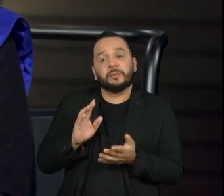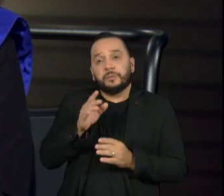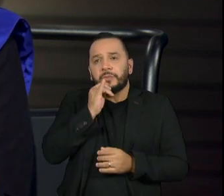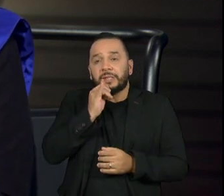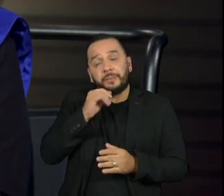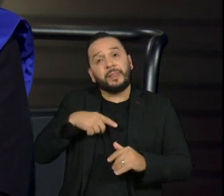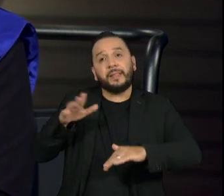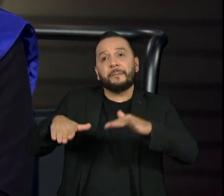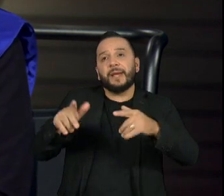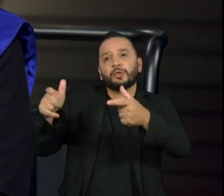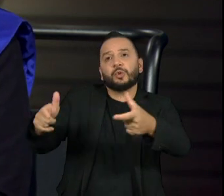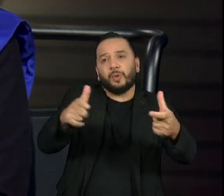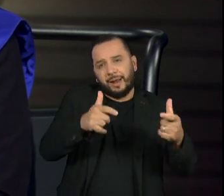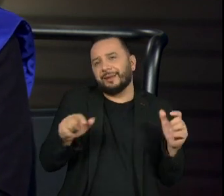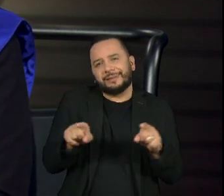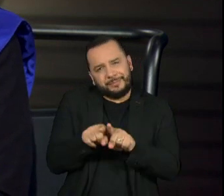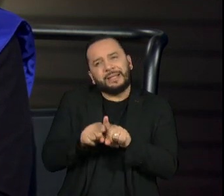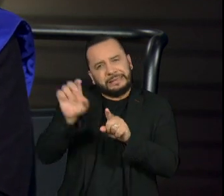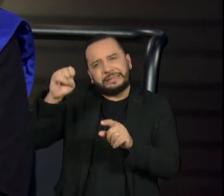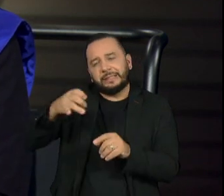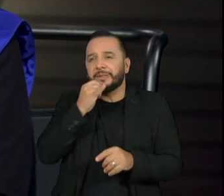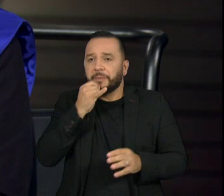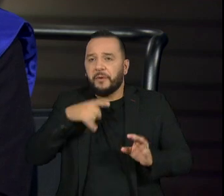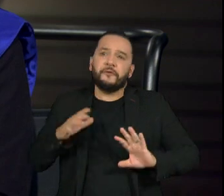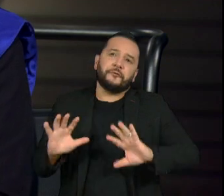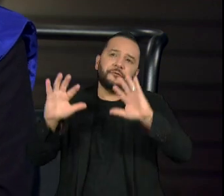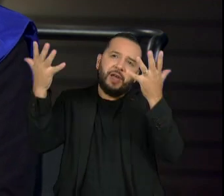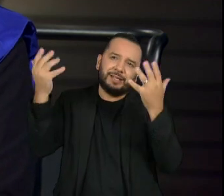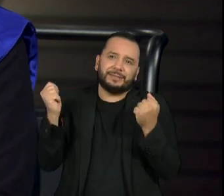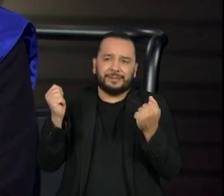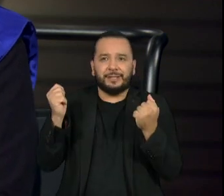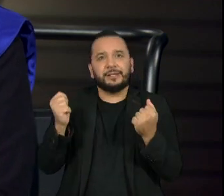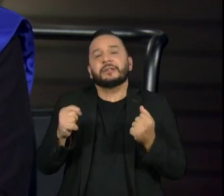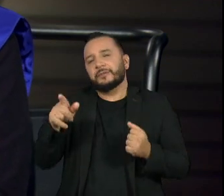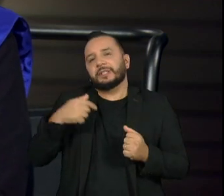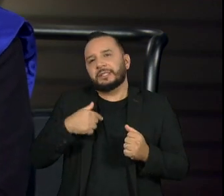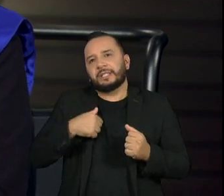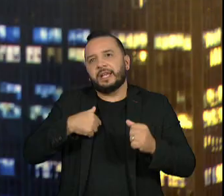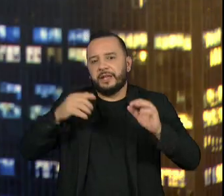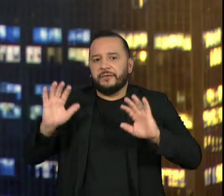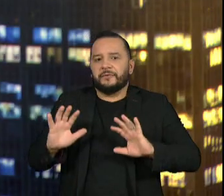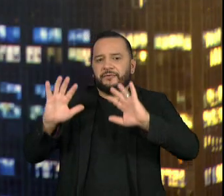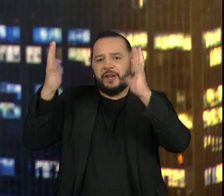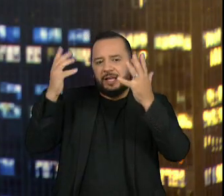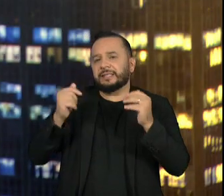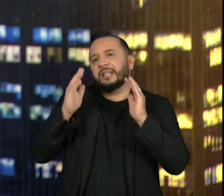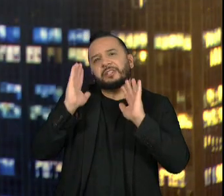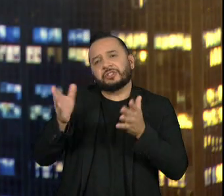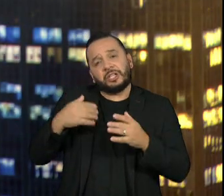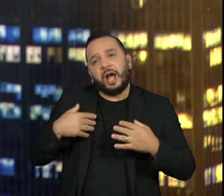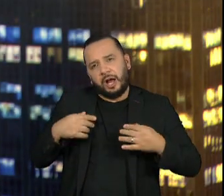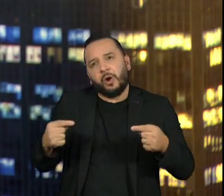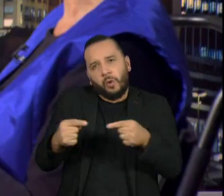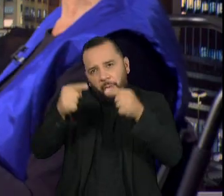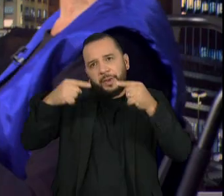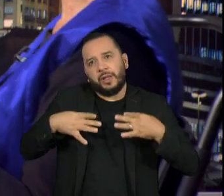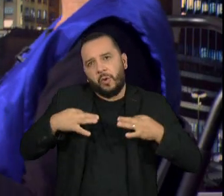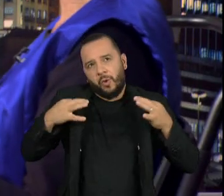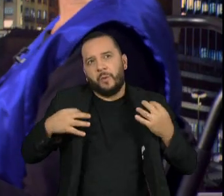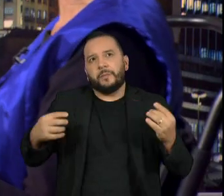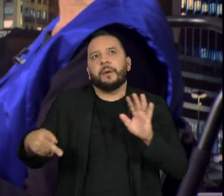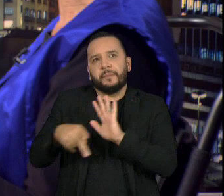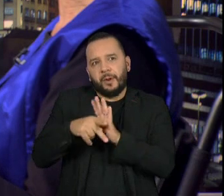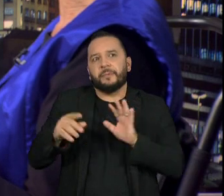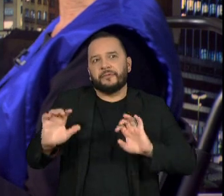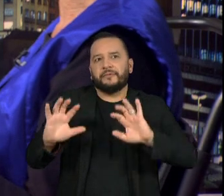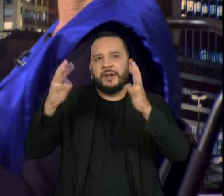tal. Claro, você não vai numa festa com jogging, mas você vai com uma roupa de festa. Ou, ao mesmo